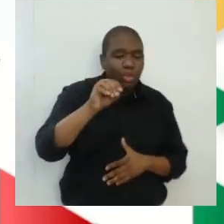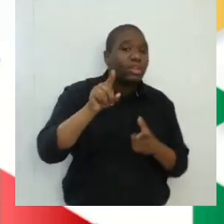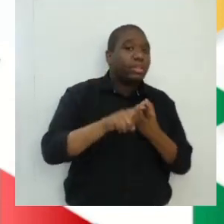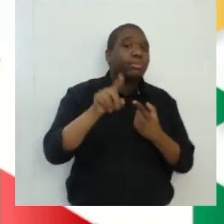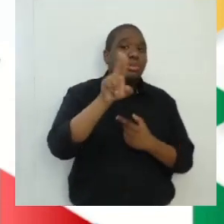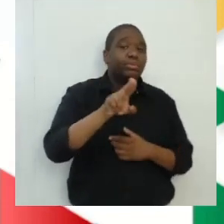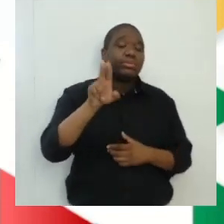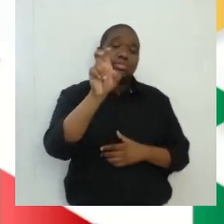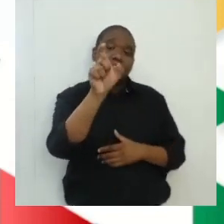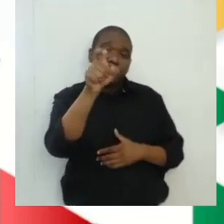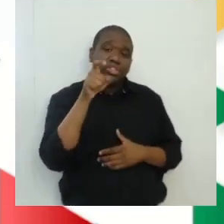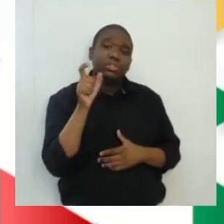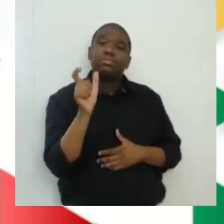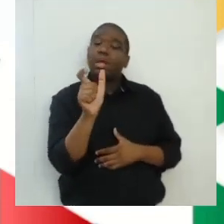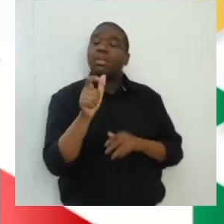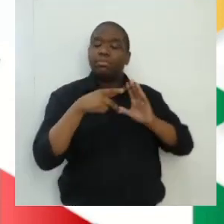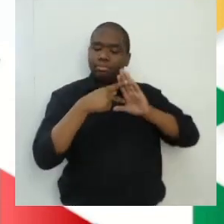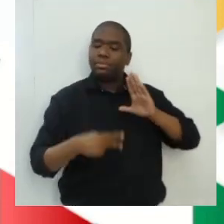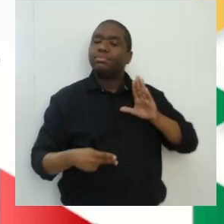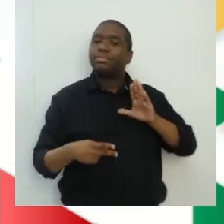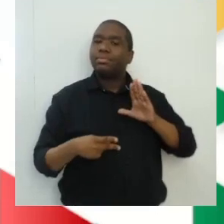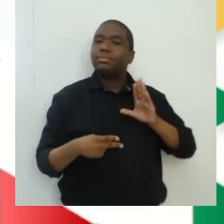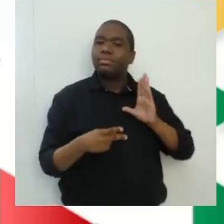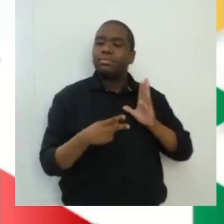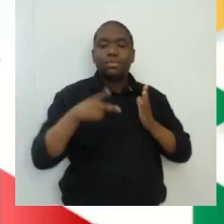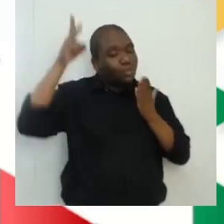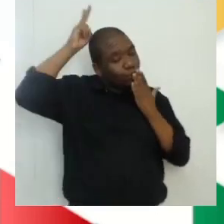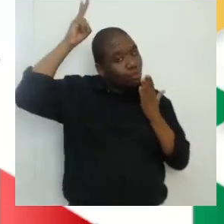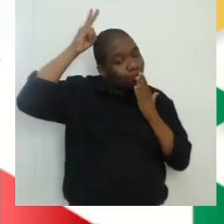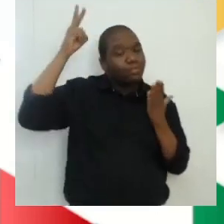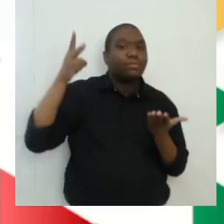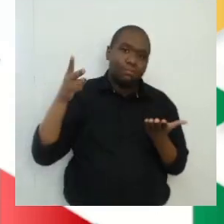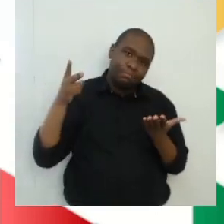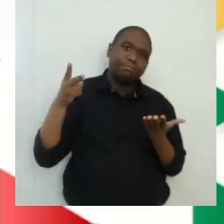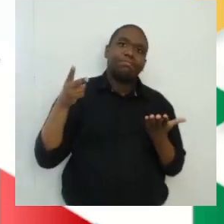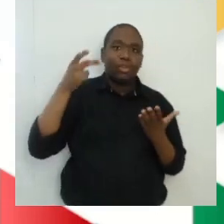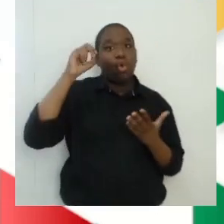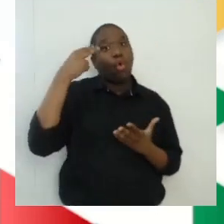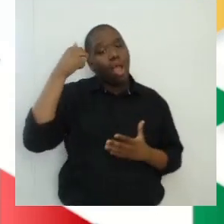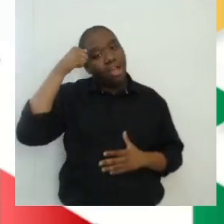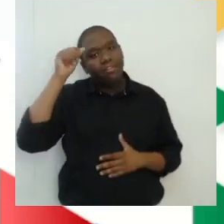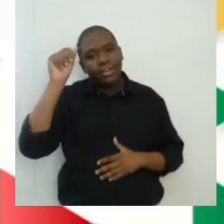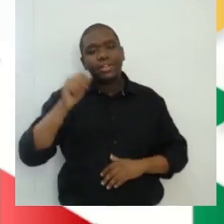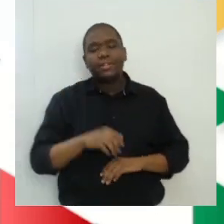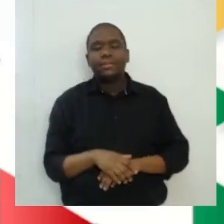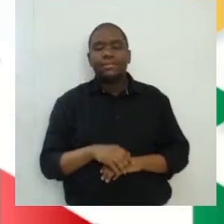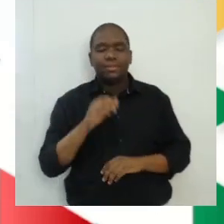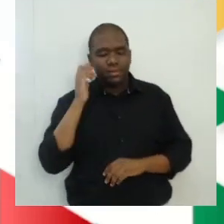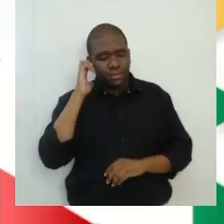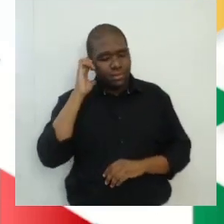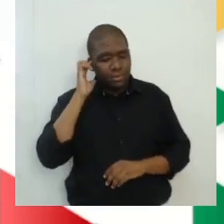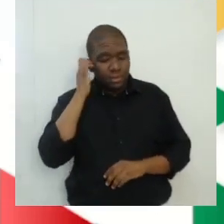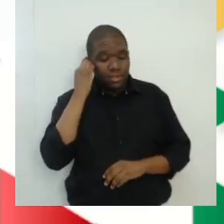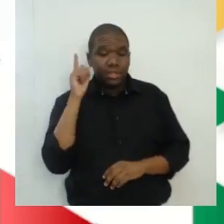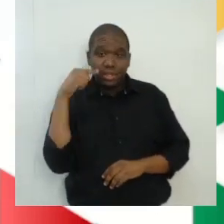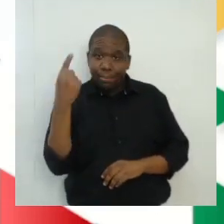origem indígena e africana, xará, chavante, xingá. E depois